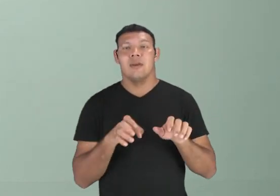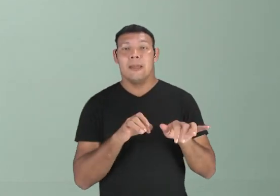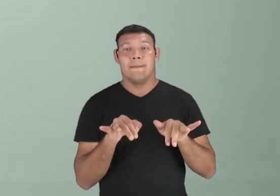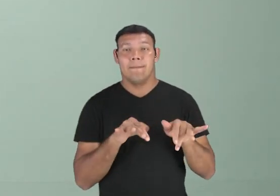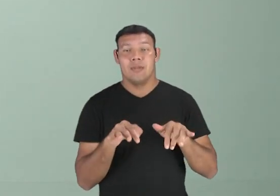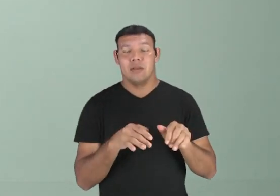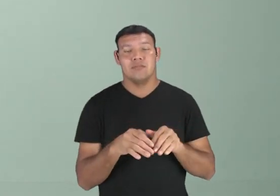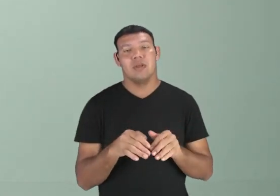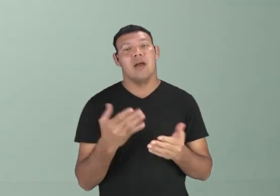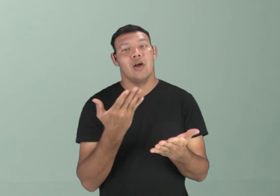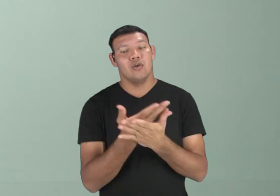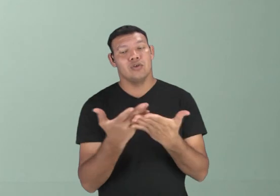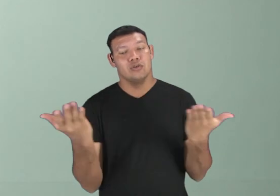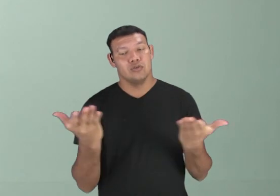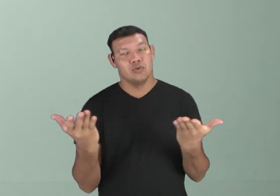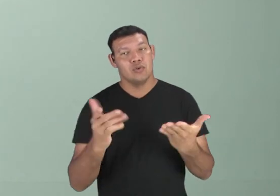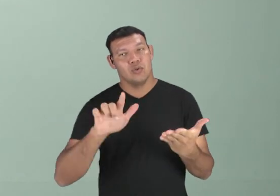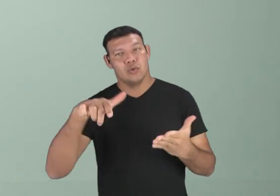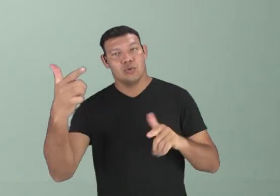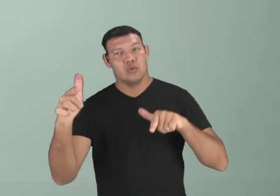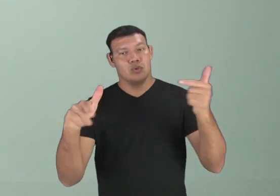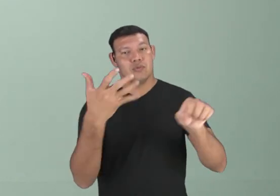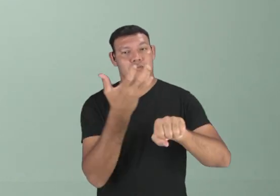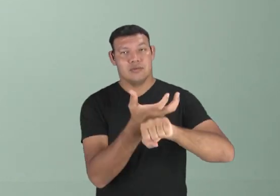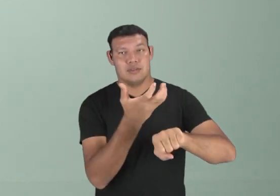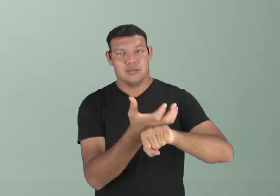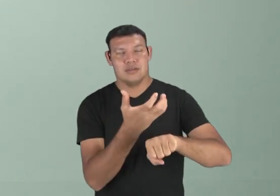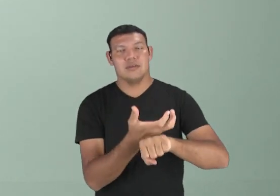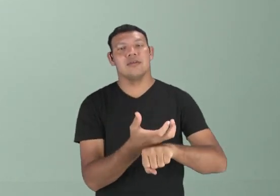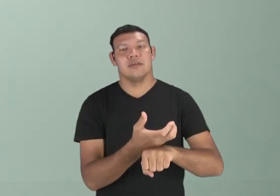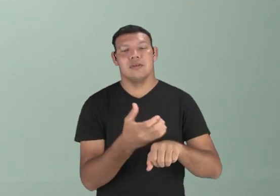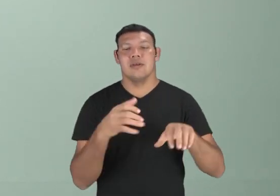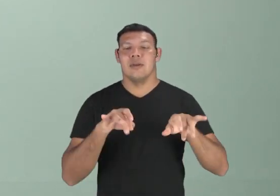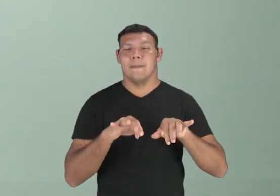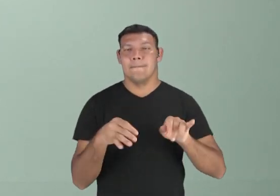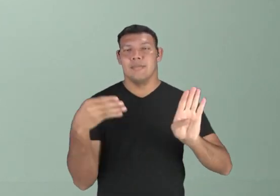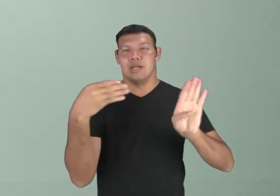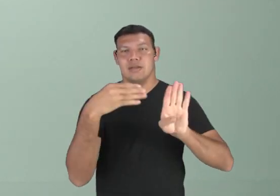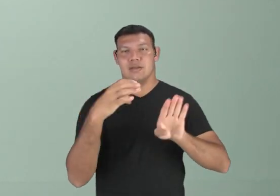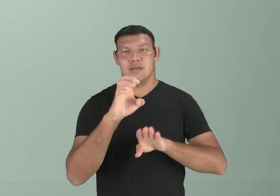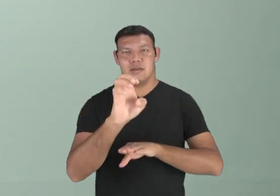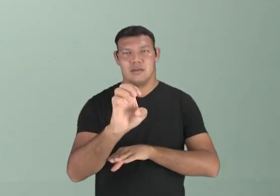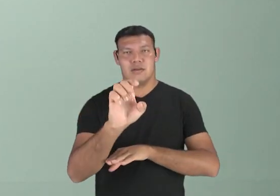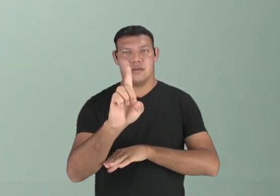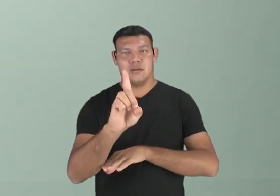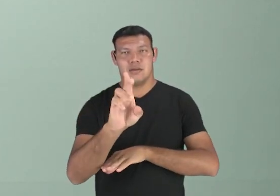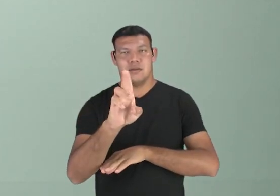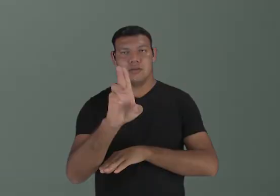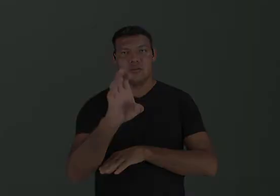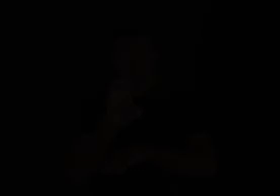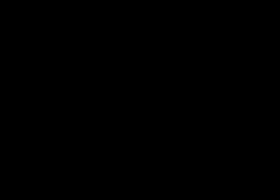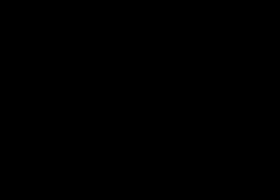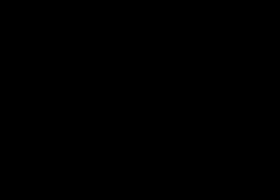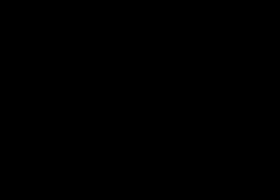essa ou qualquer outro componente curricular, basta acessar a plataforma Eduque. Um abraço e até a próxima!